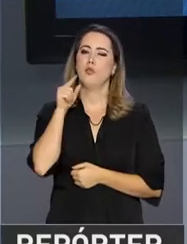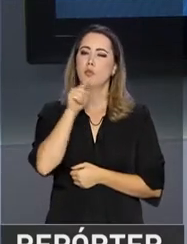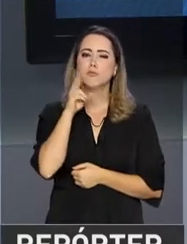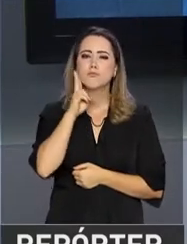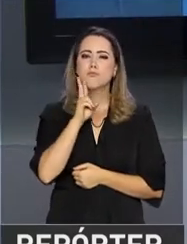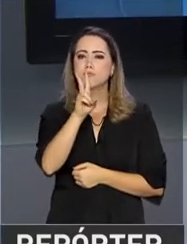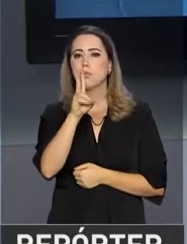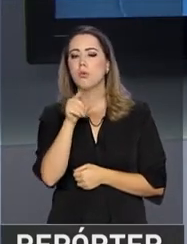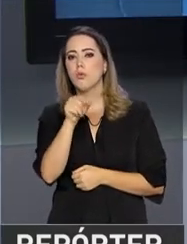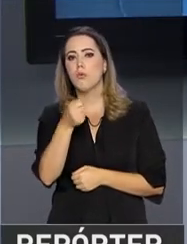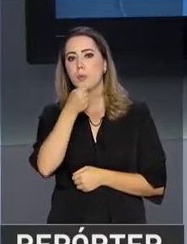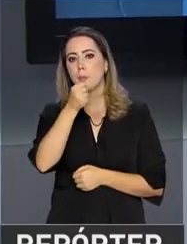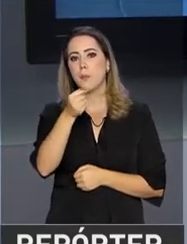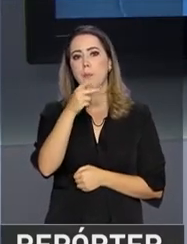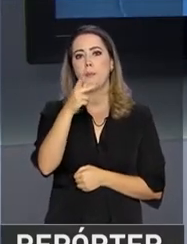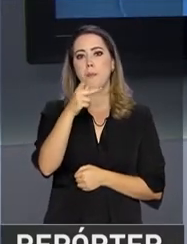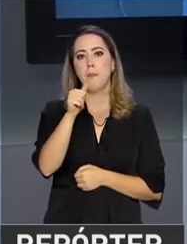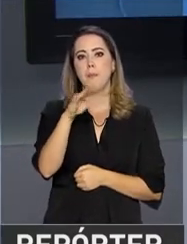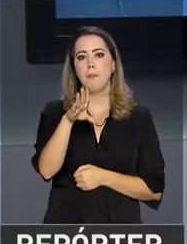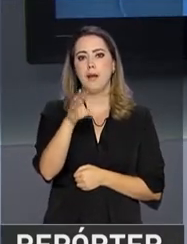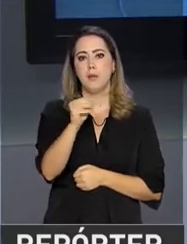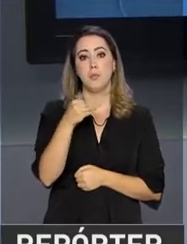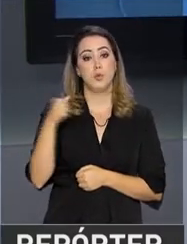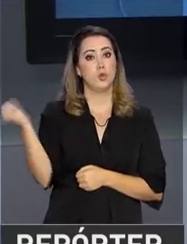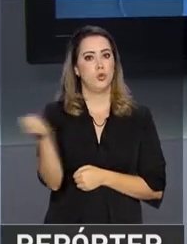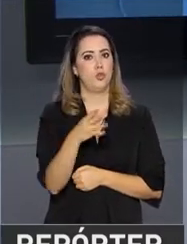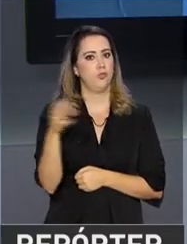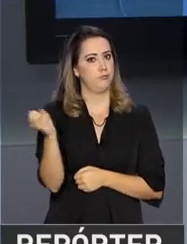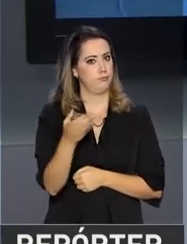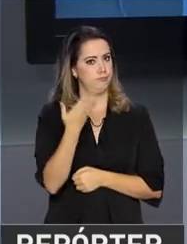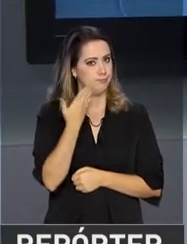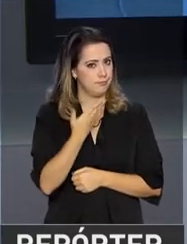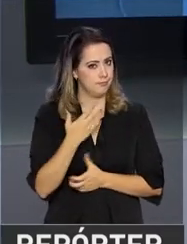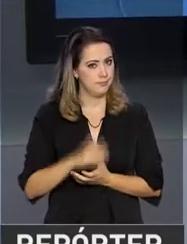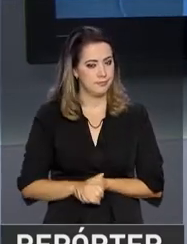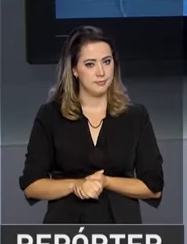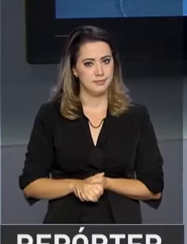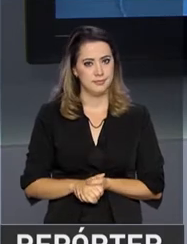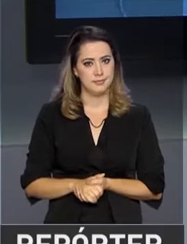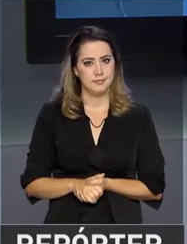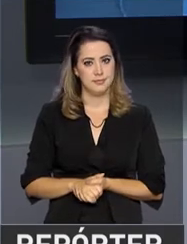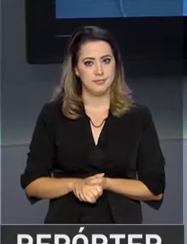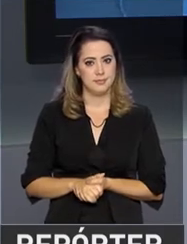Planalto, onde o repórter Pablo Mundim tem novidades. Boa noite, Pablo.